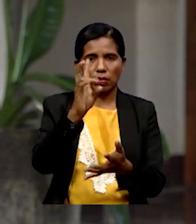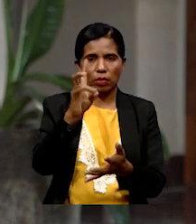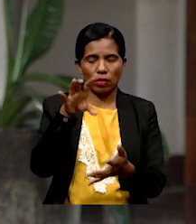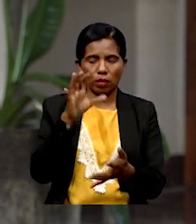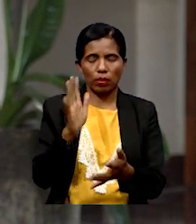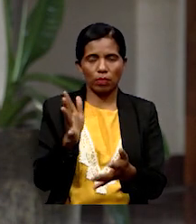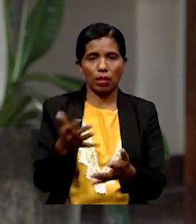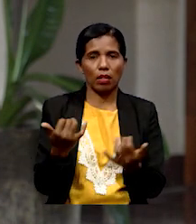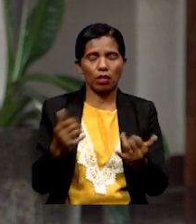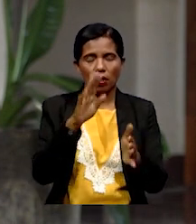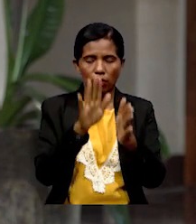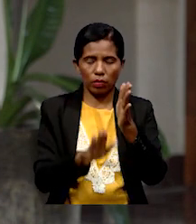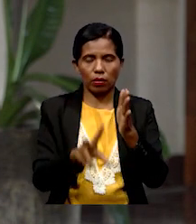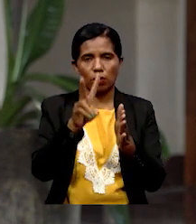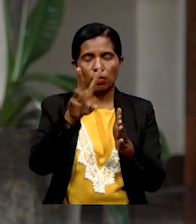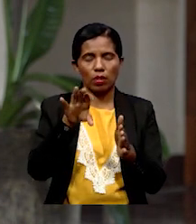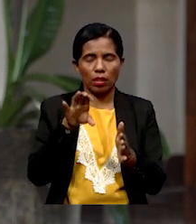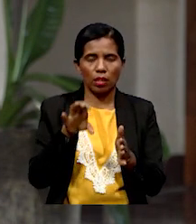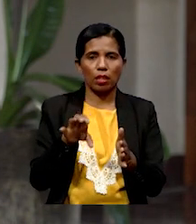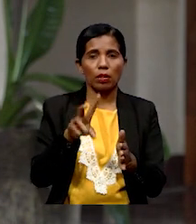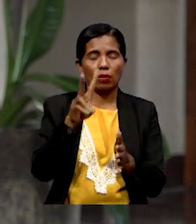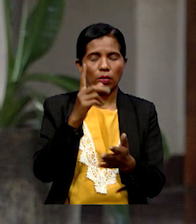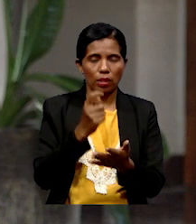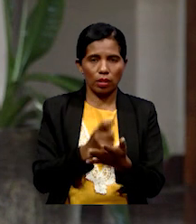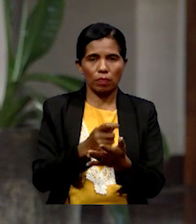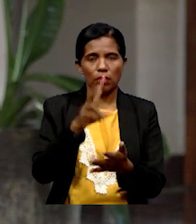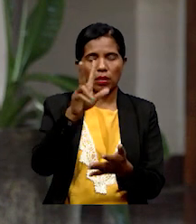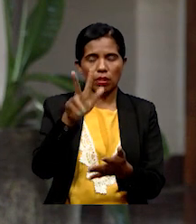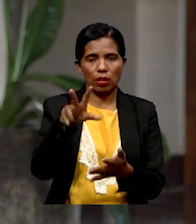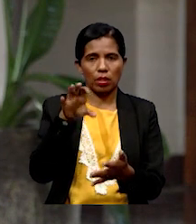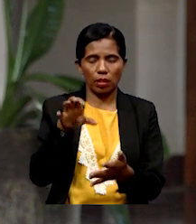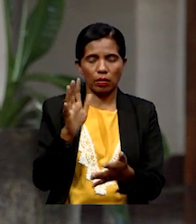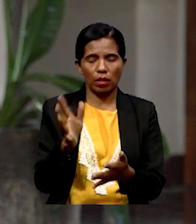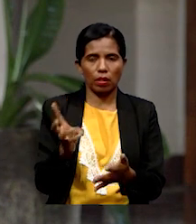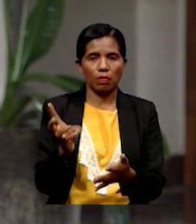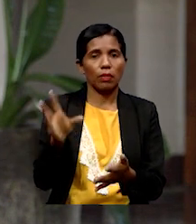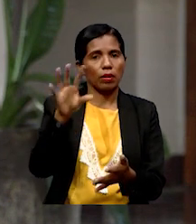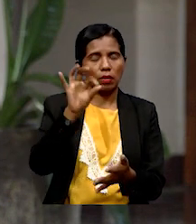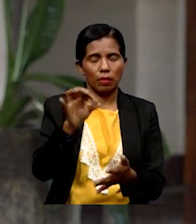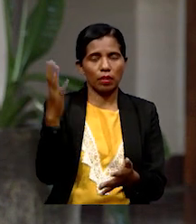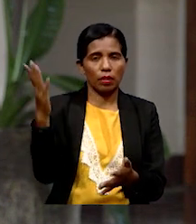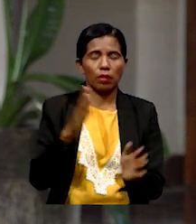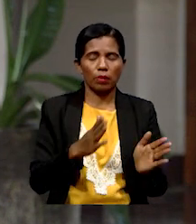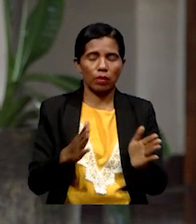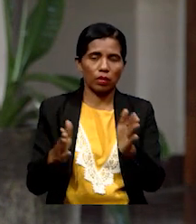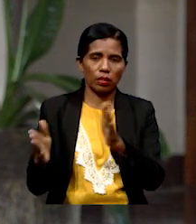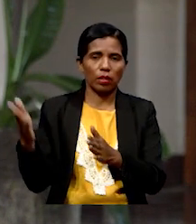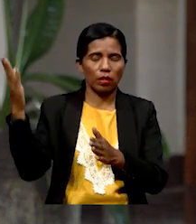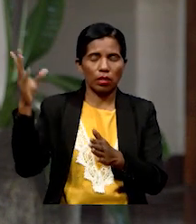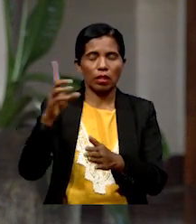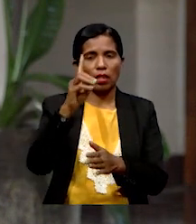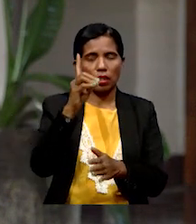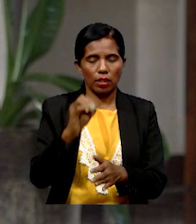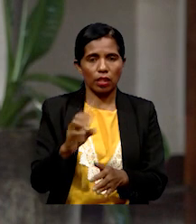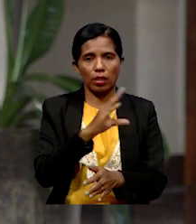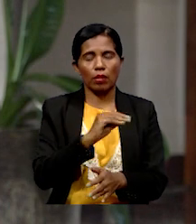daudaune reduz ona barihun rua atus tolu nen nulu resencia. Processo pendente, maioria e a procurador distrital dili no